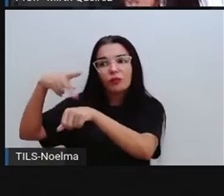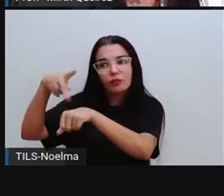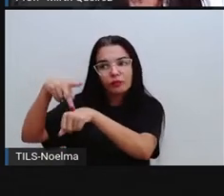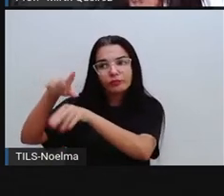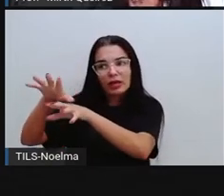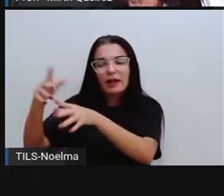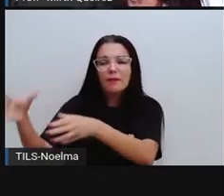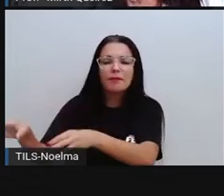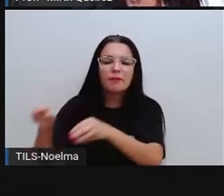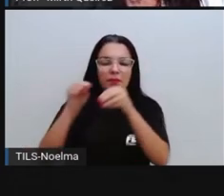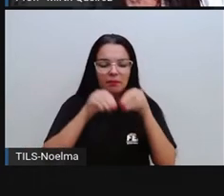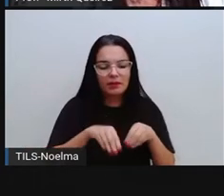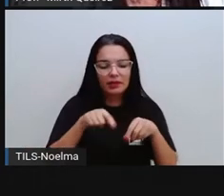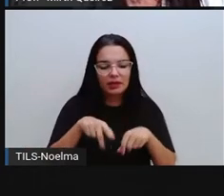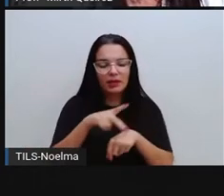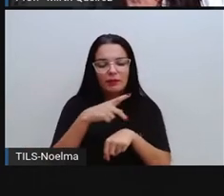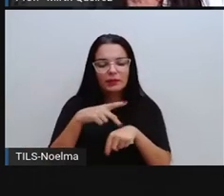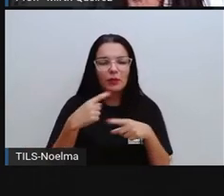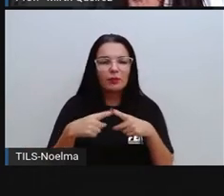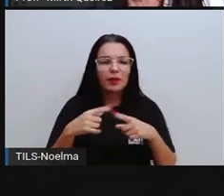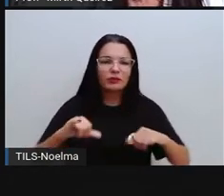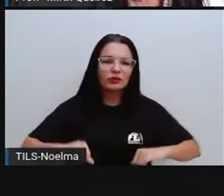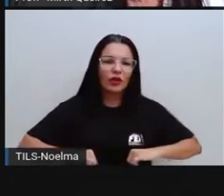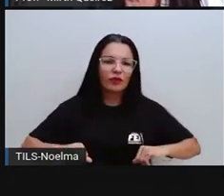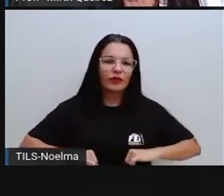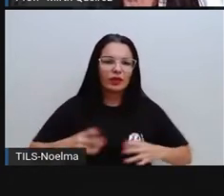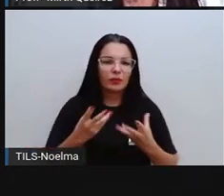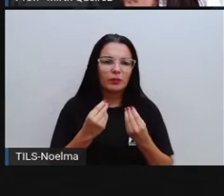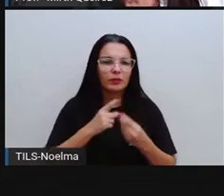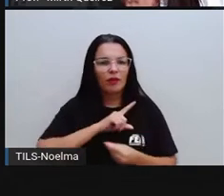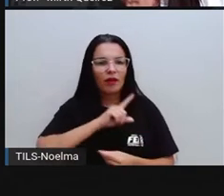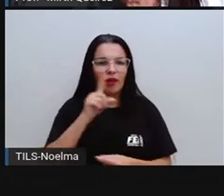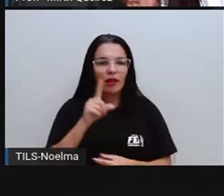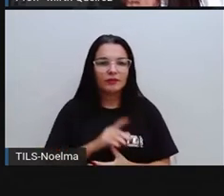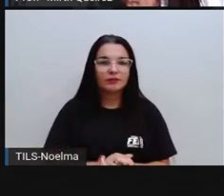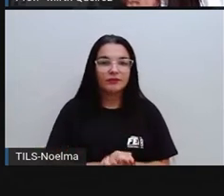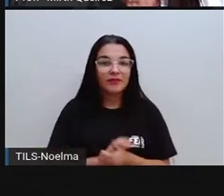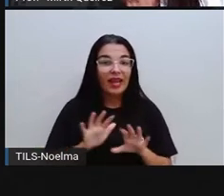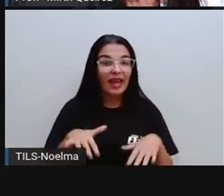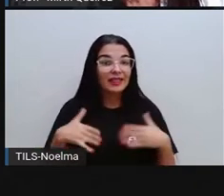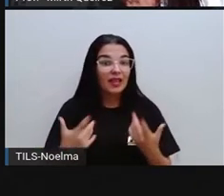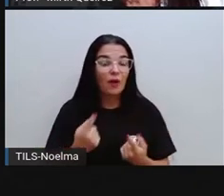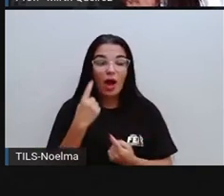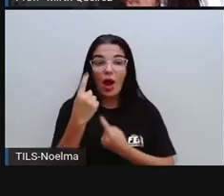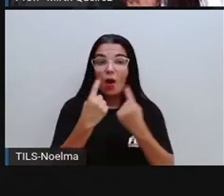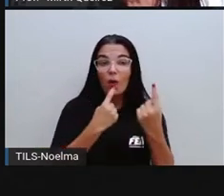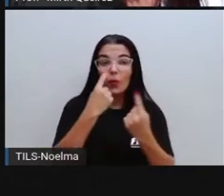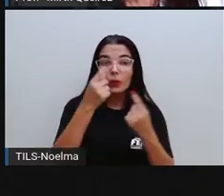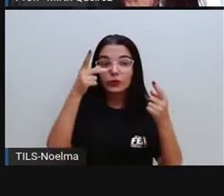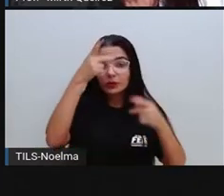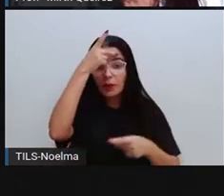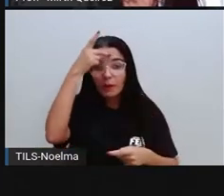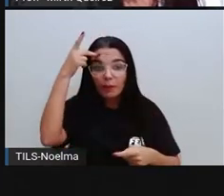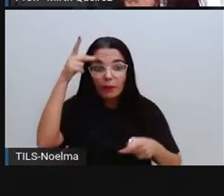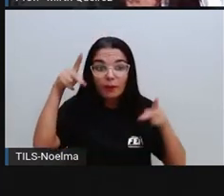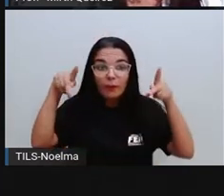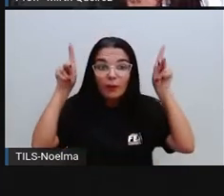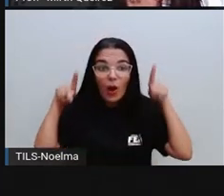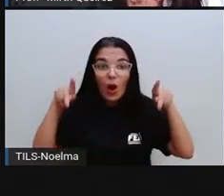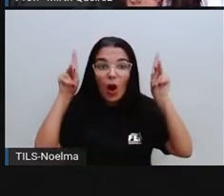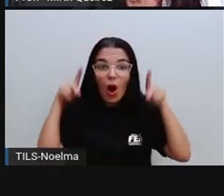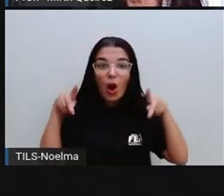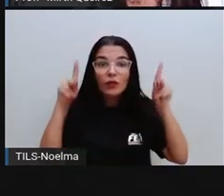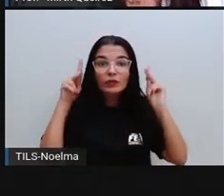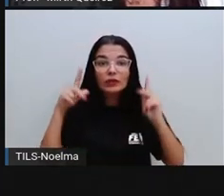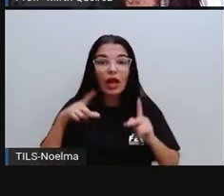país estava sofrendo. E aí nós vimos que alguns povos, né, nós vimos alguns desses povos